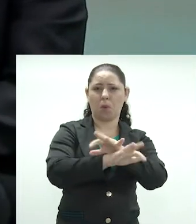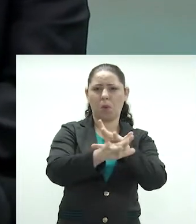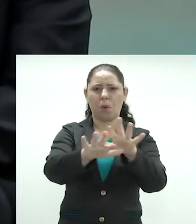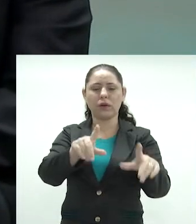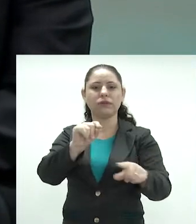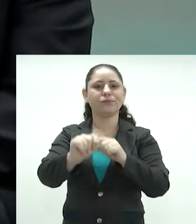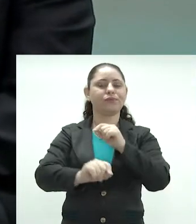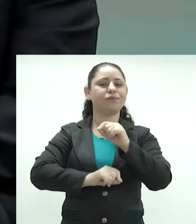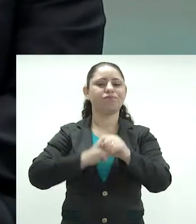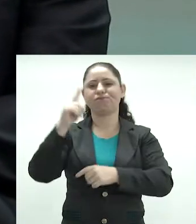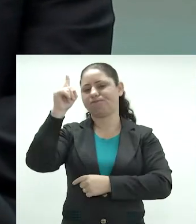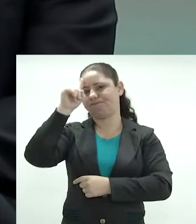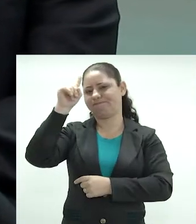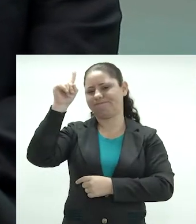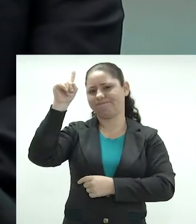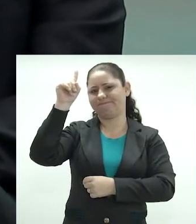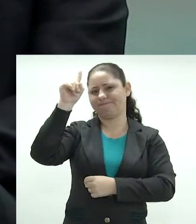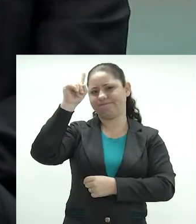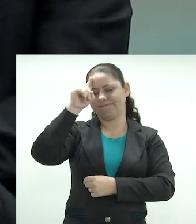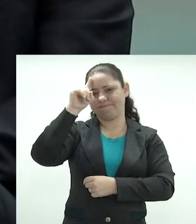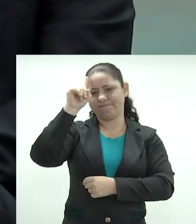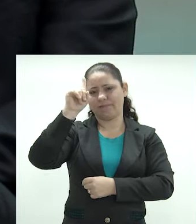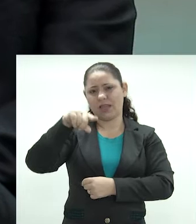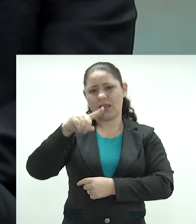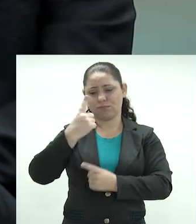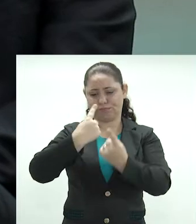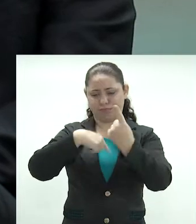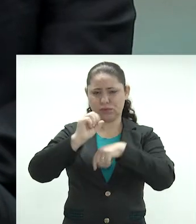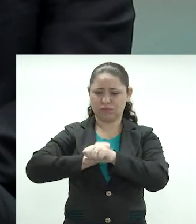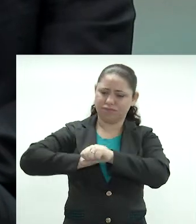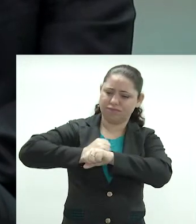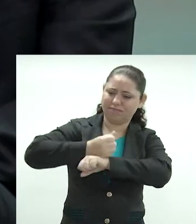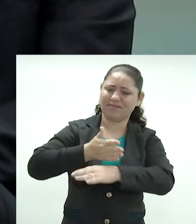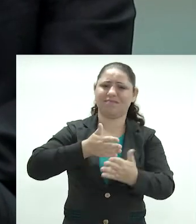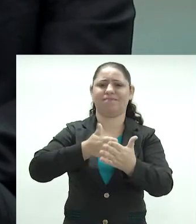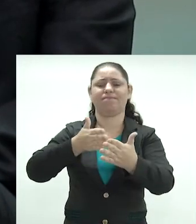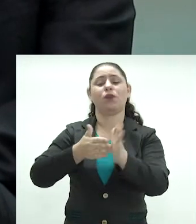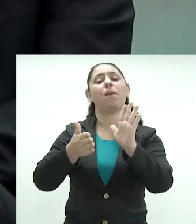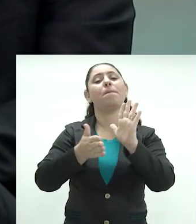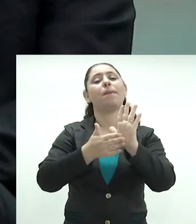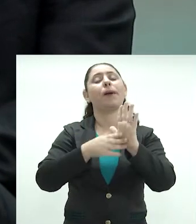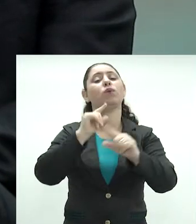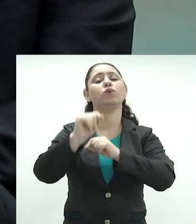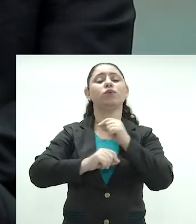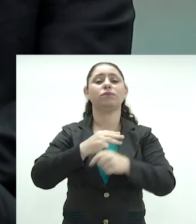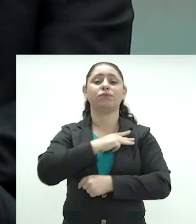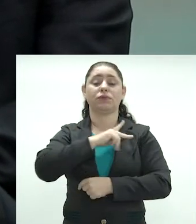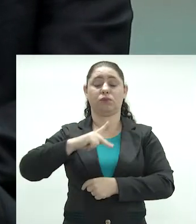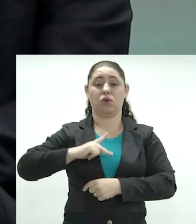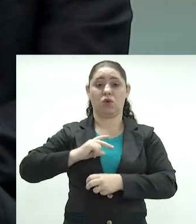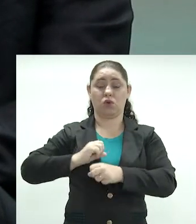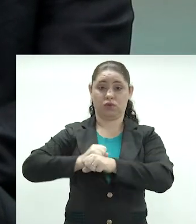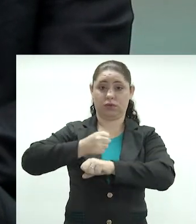uma pandemia que vem a cada dia que passa, tornando desafiador o papel do